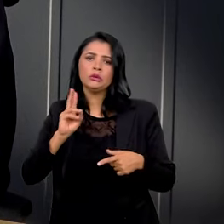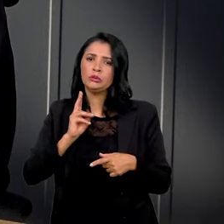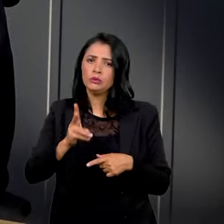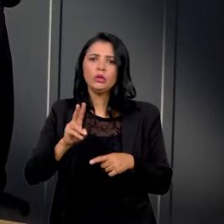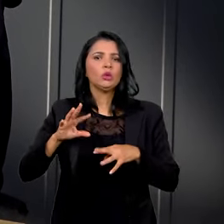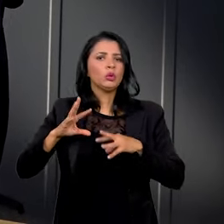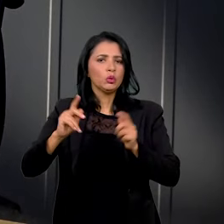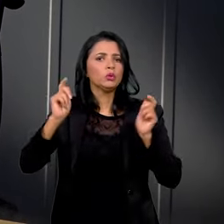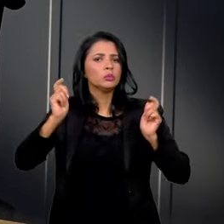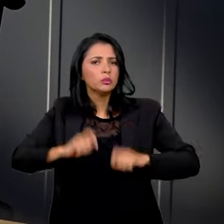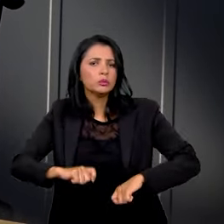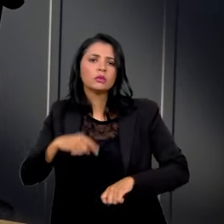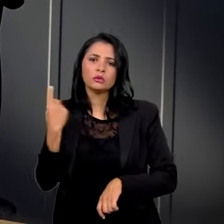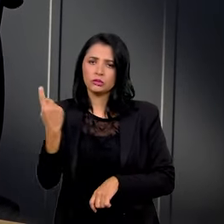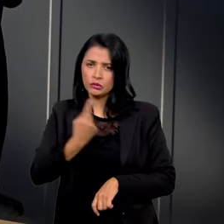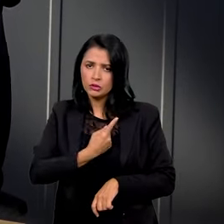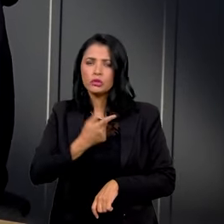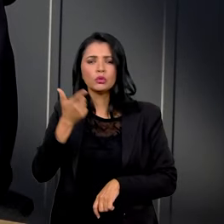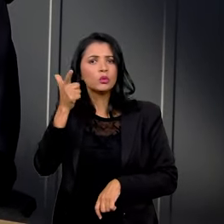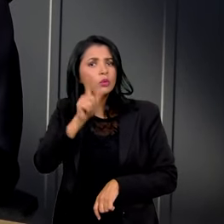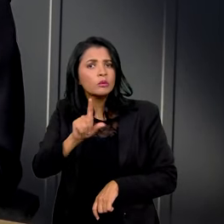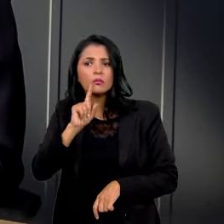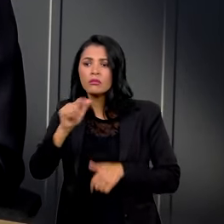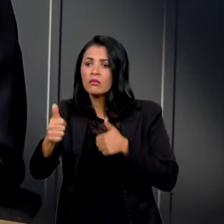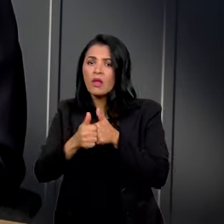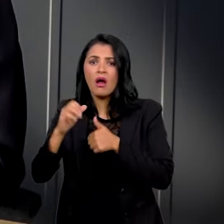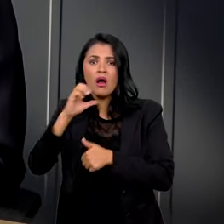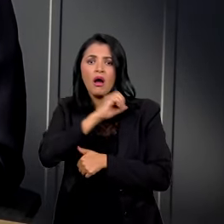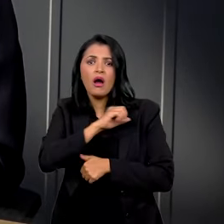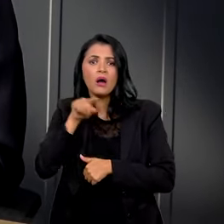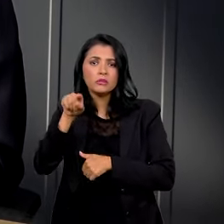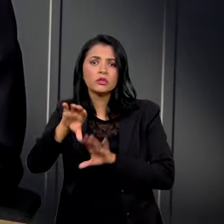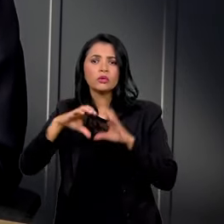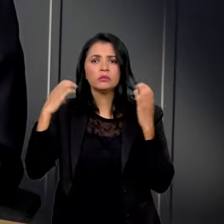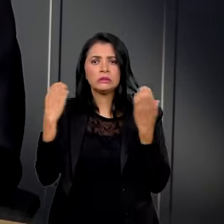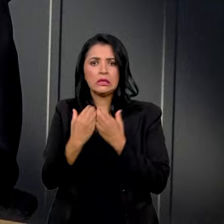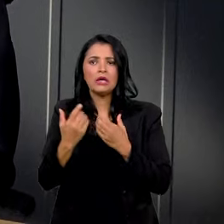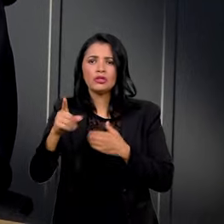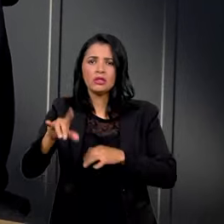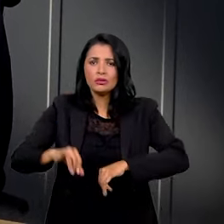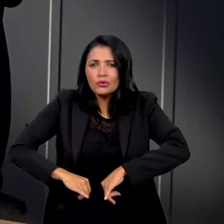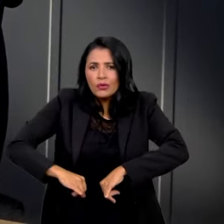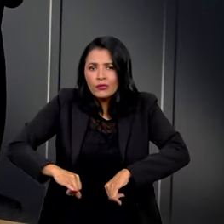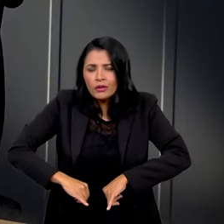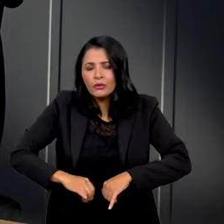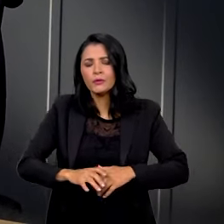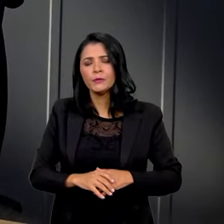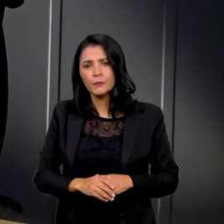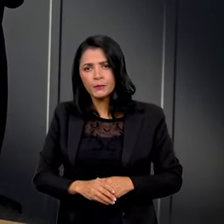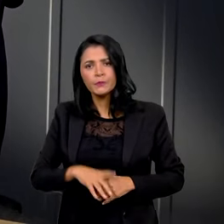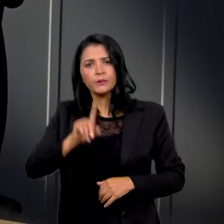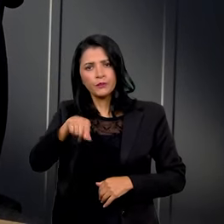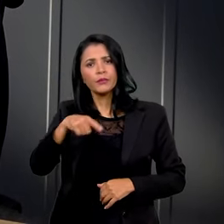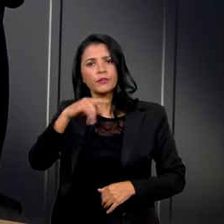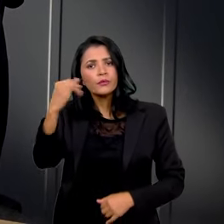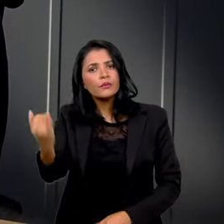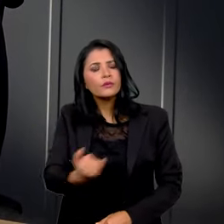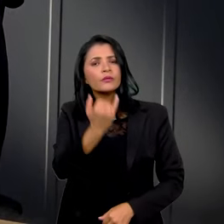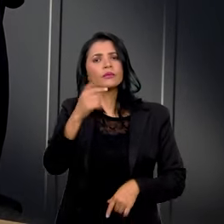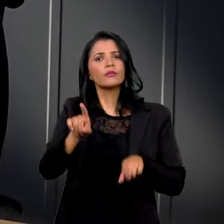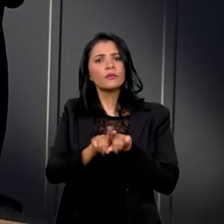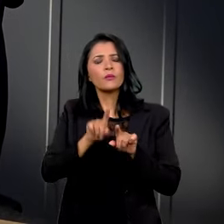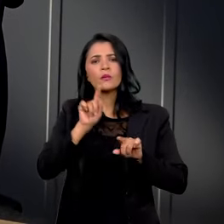é importante também Érica e todosos que estão nos acompanhando né a gente em compreender assim a dimensão da política de cência social que por vezes assim é